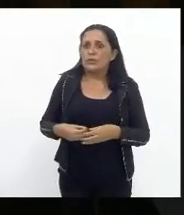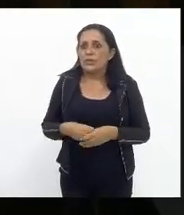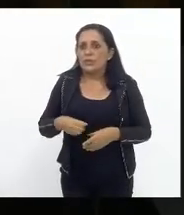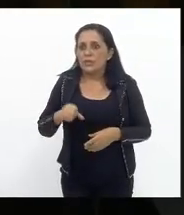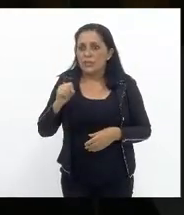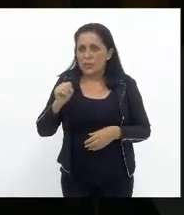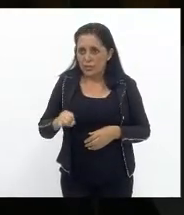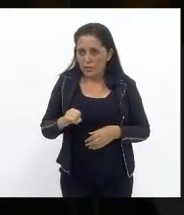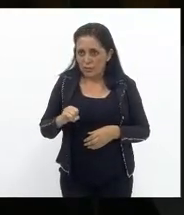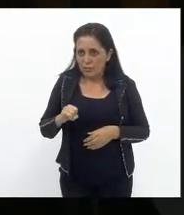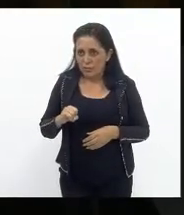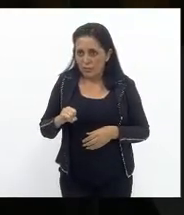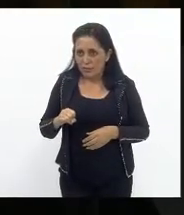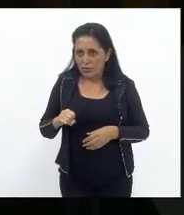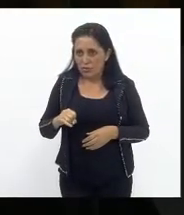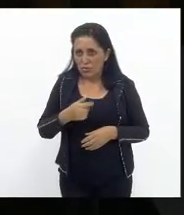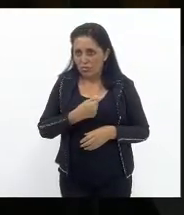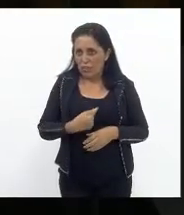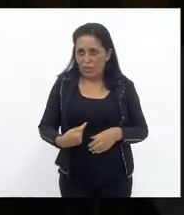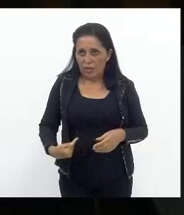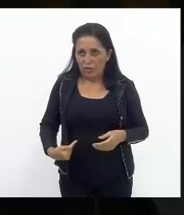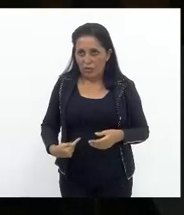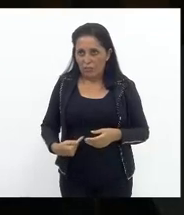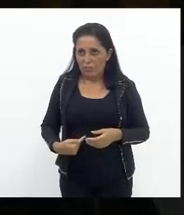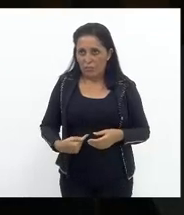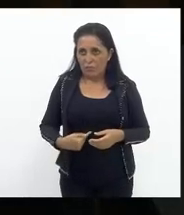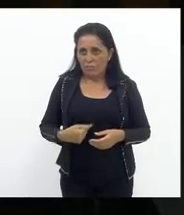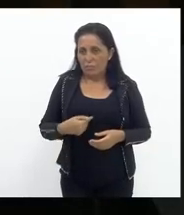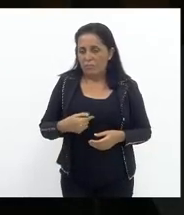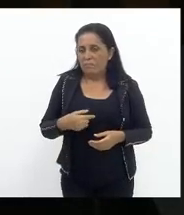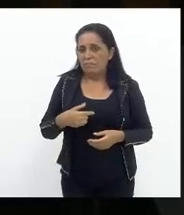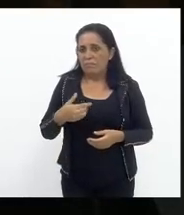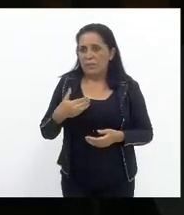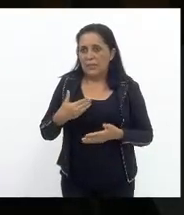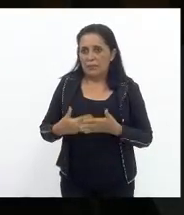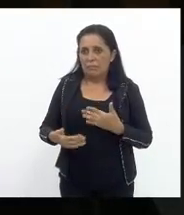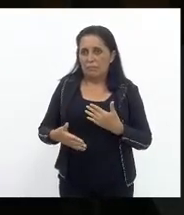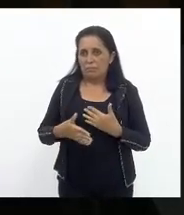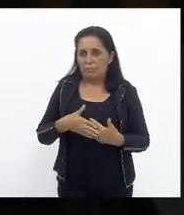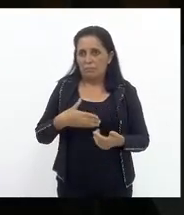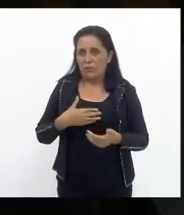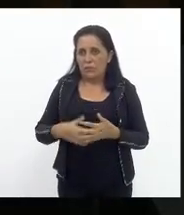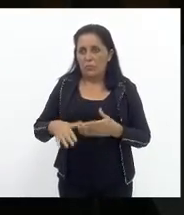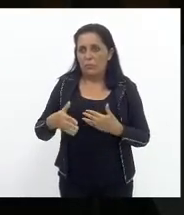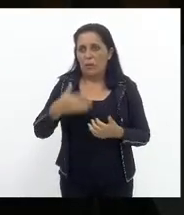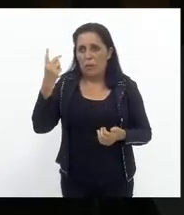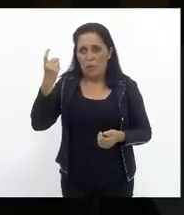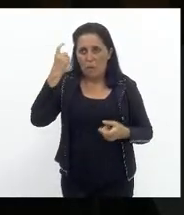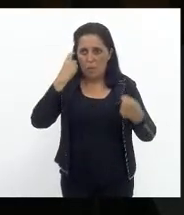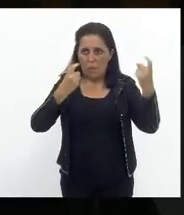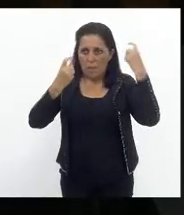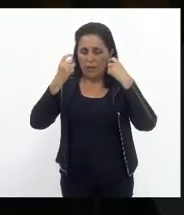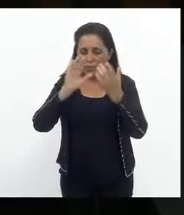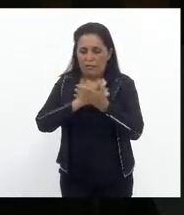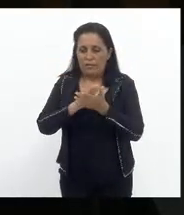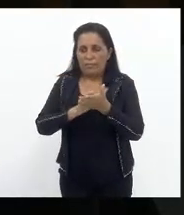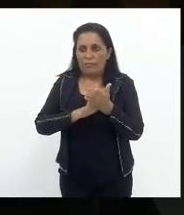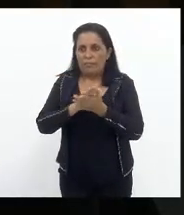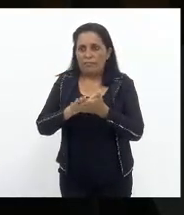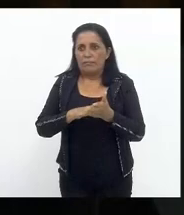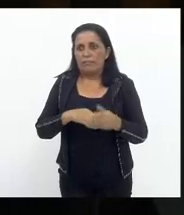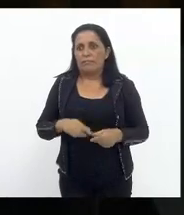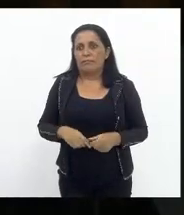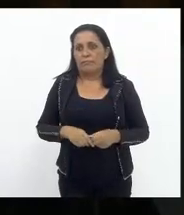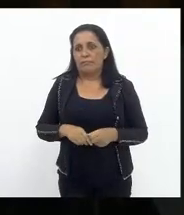se lá na frente o governador está pouco se lixando com a população.